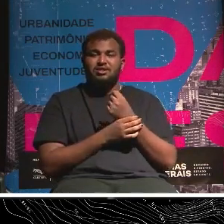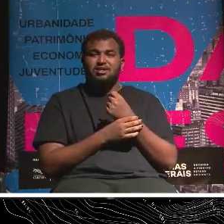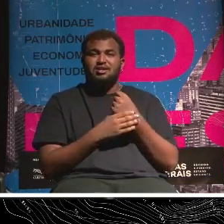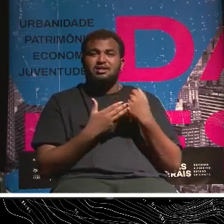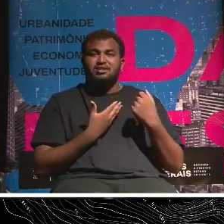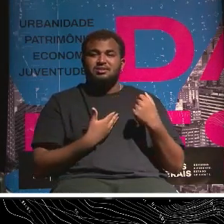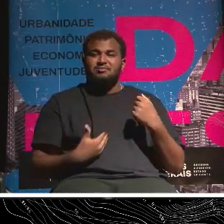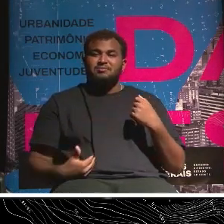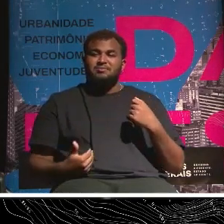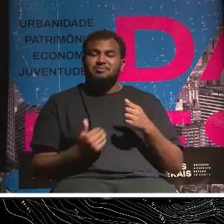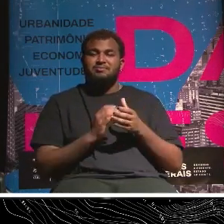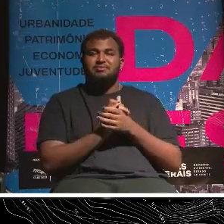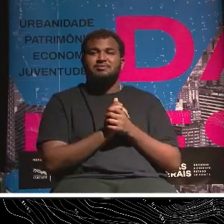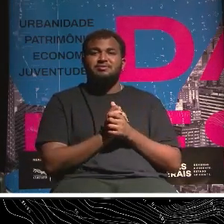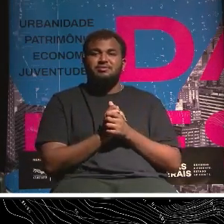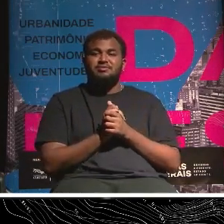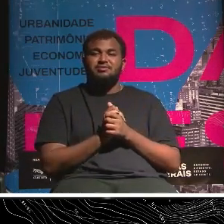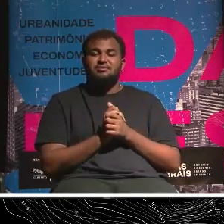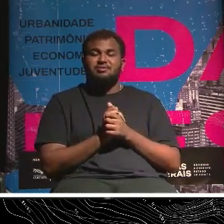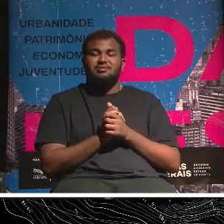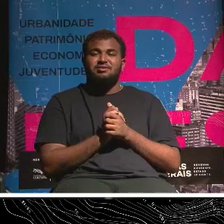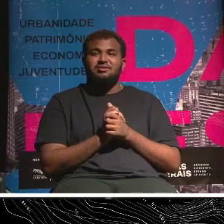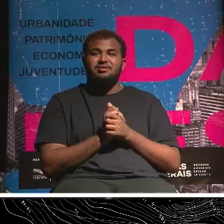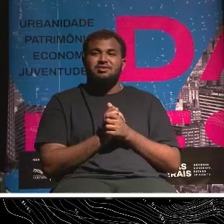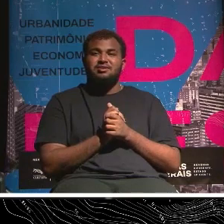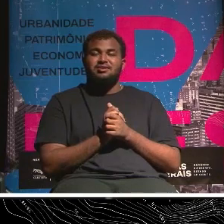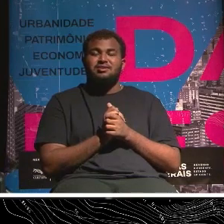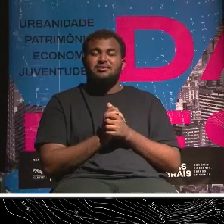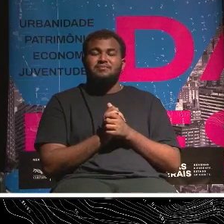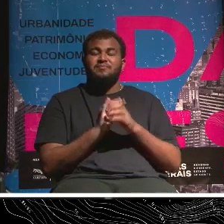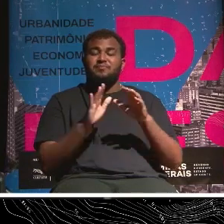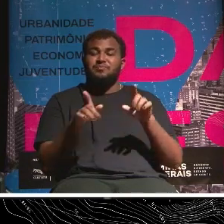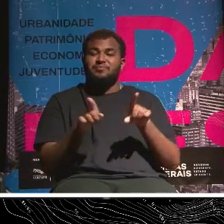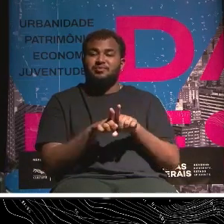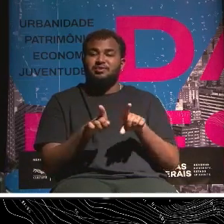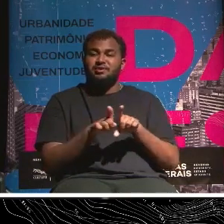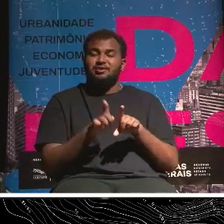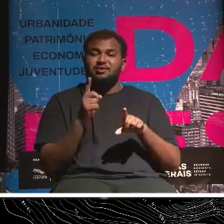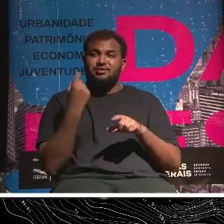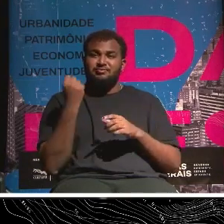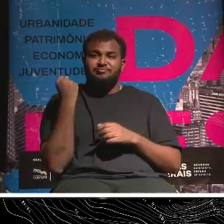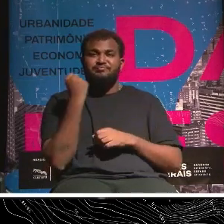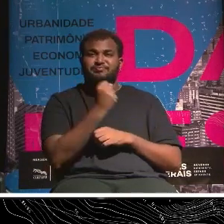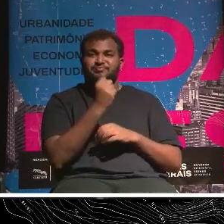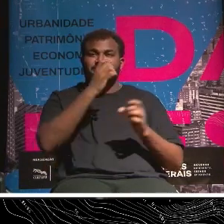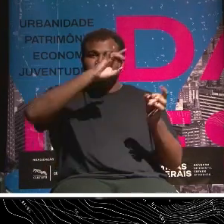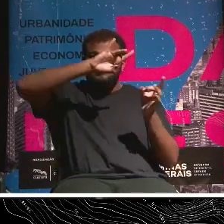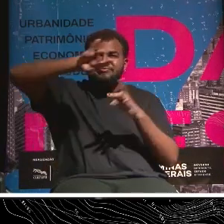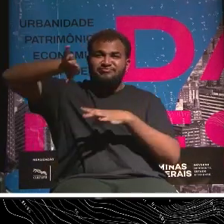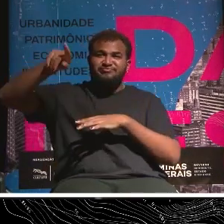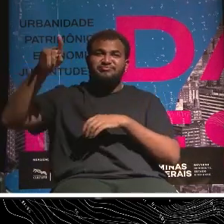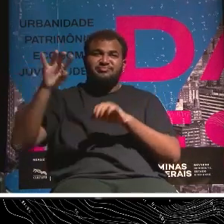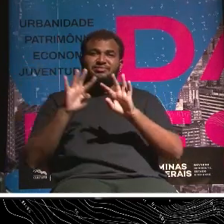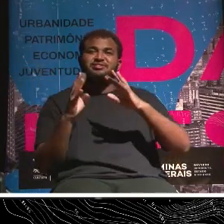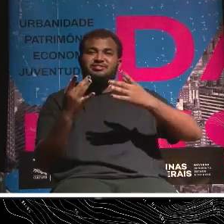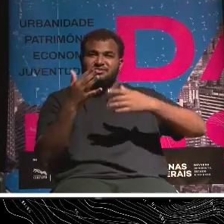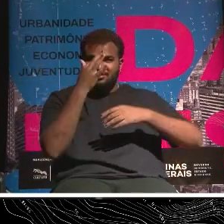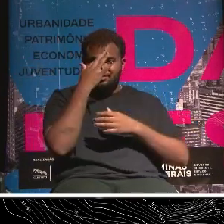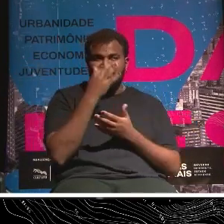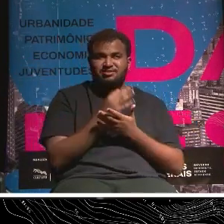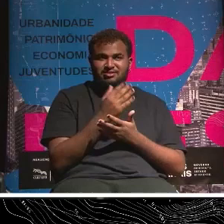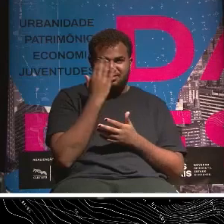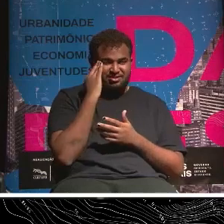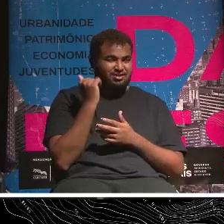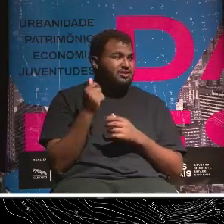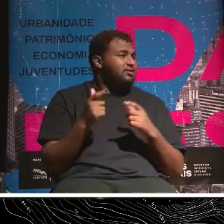mas, enfim, entendo que os diálogos são importantes, mas, sim, eles estão nos matando e jogando lá na mata da baleia. Bota fé, você sabe onde